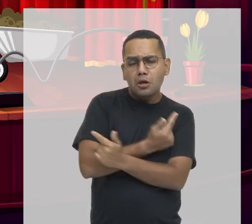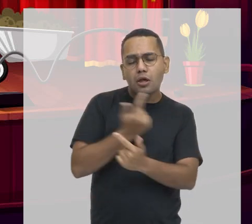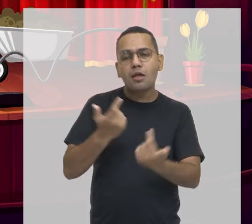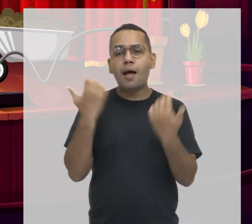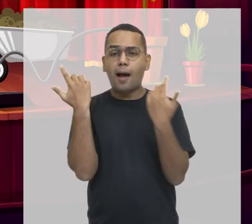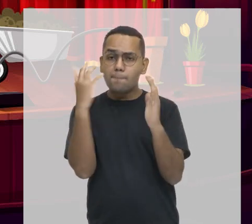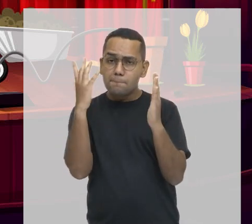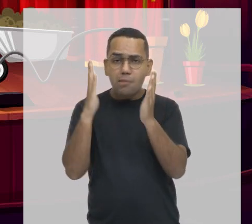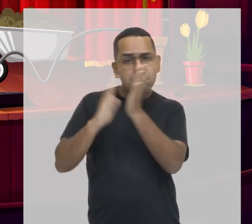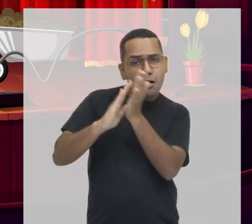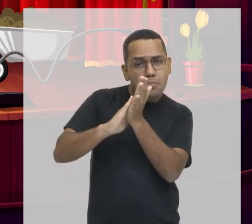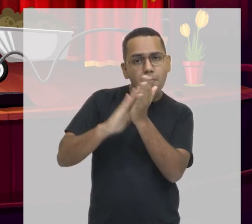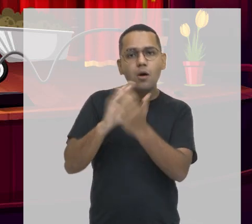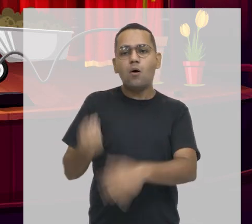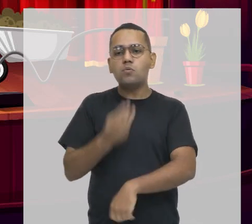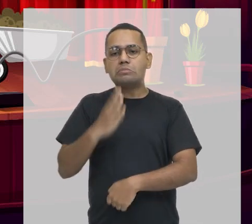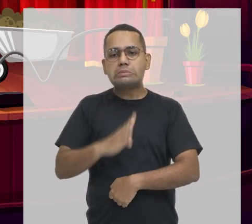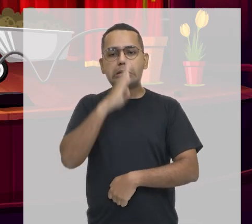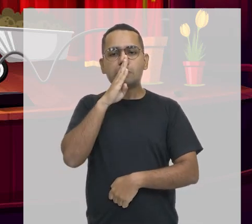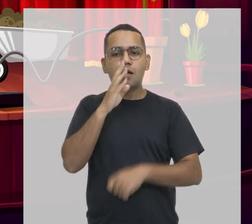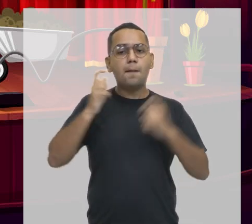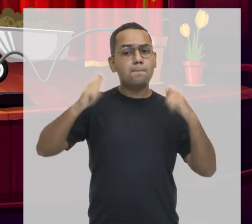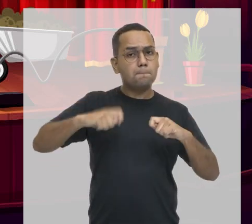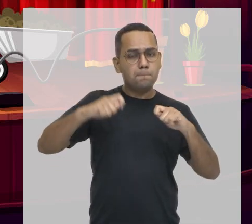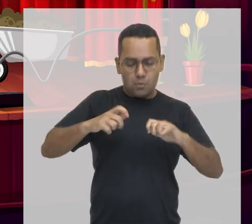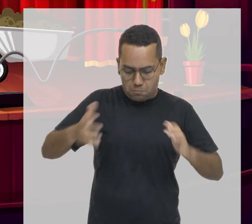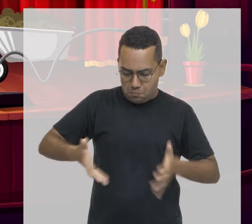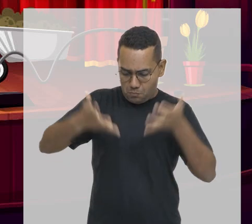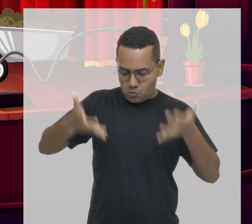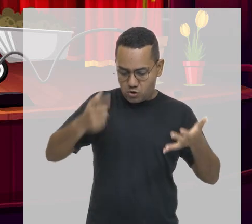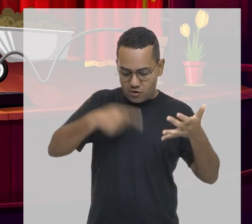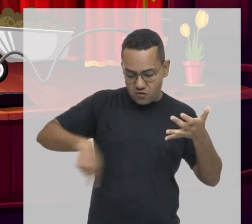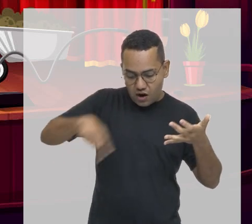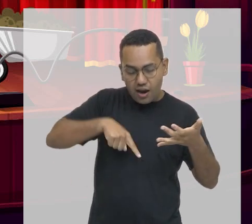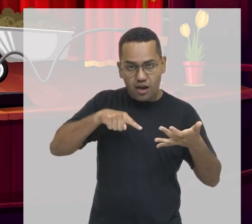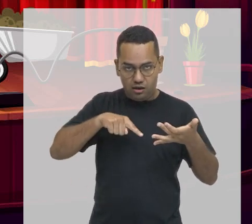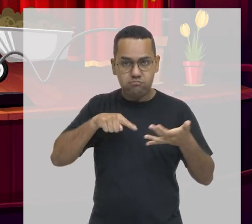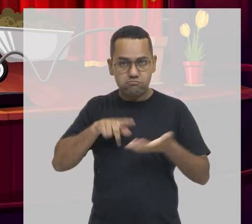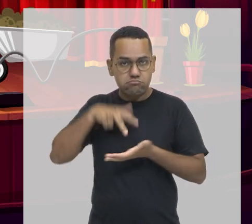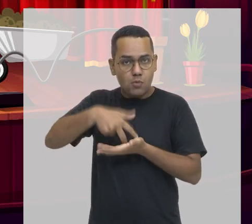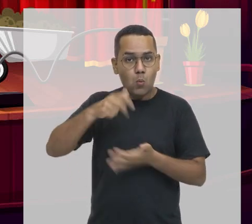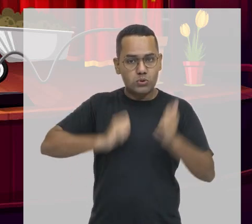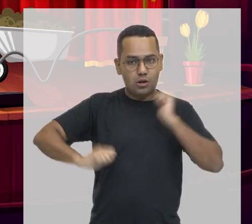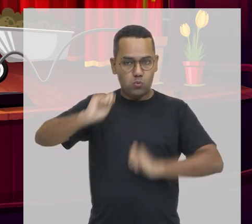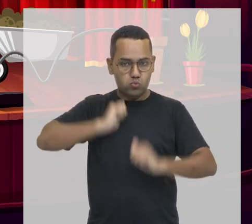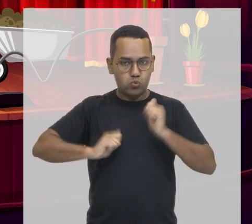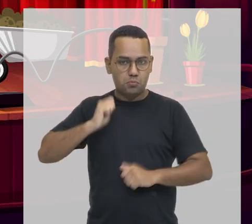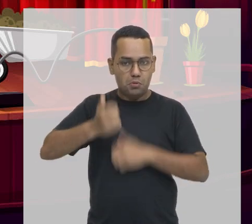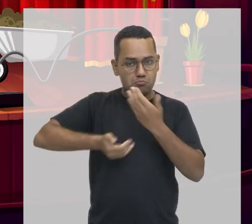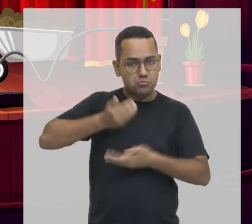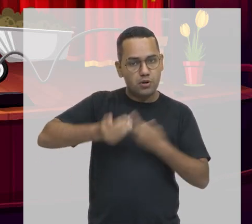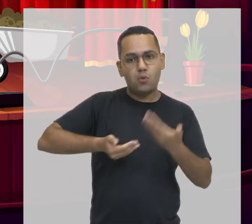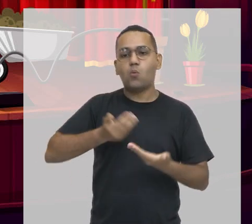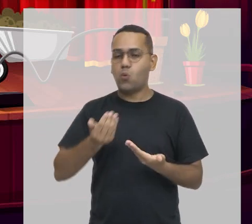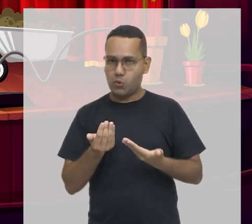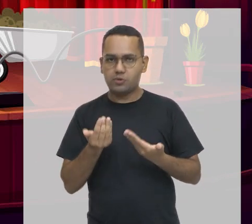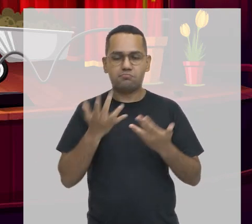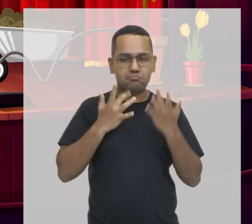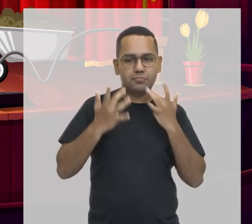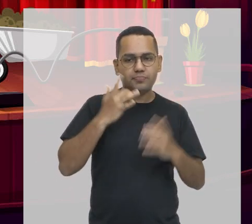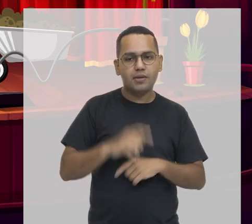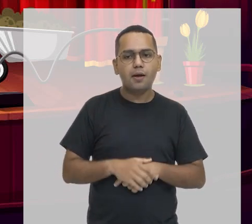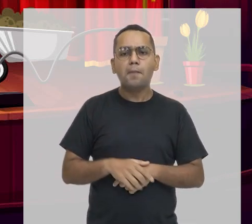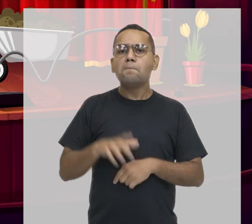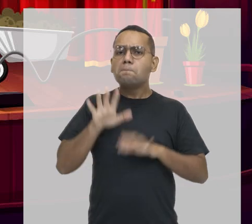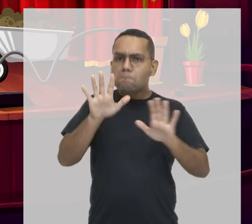silêncio, influencia a performance dos atores e o andamento da peça. Além disso, o público traz suas